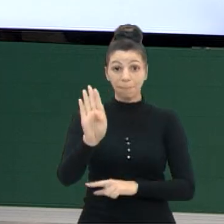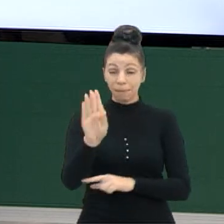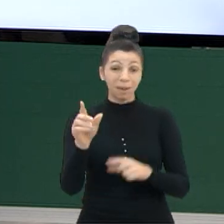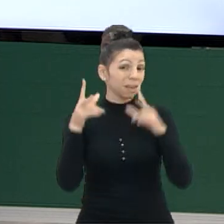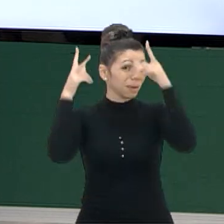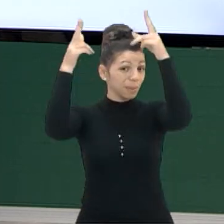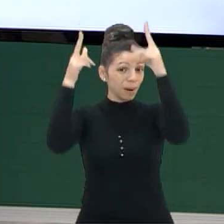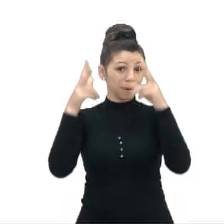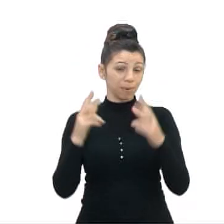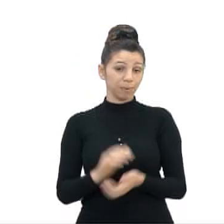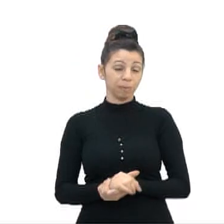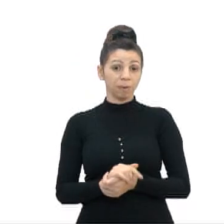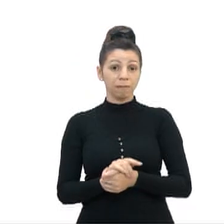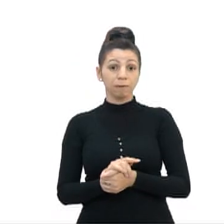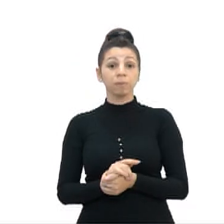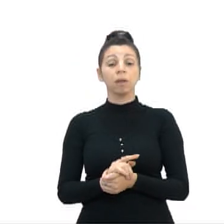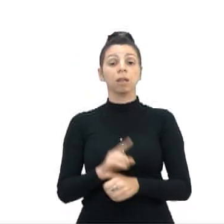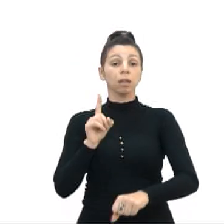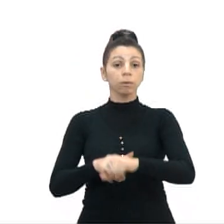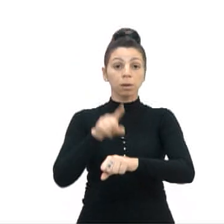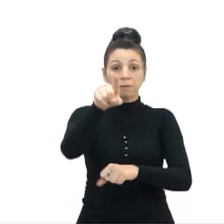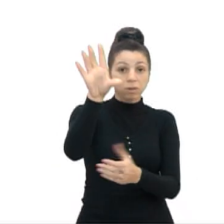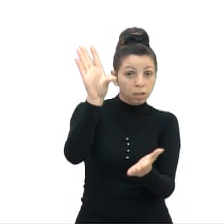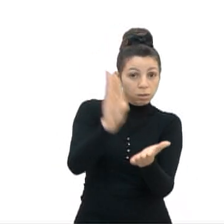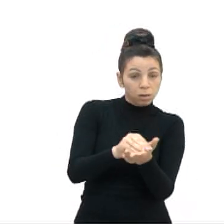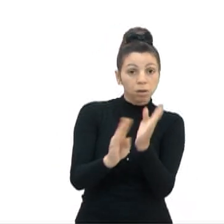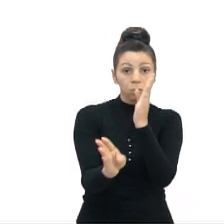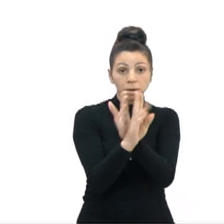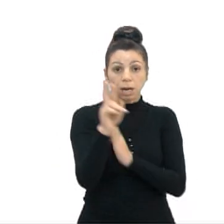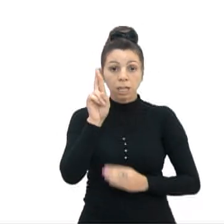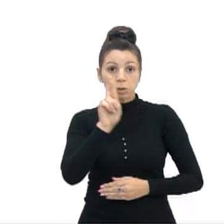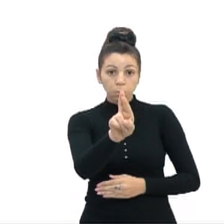para vocês copiarem e resolverem com calma. Vamos lá?